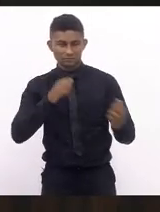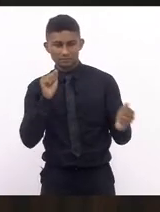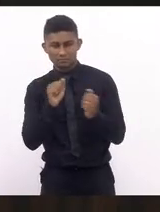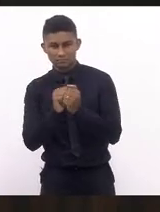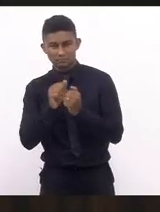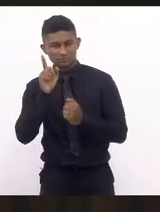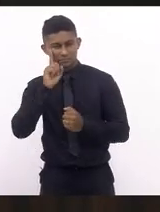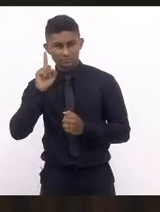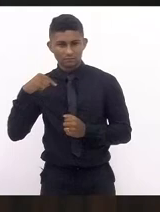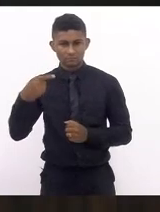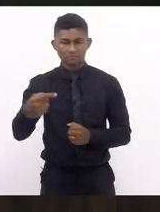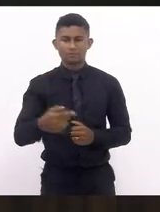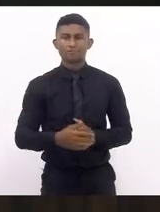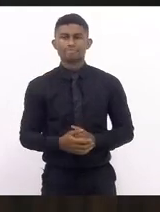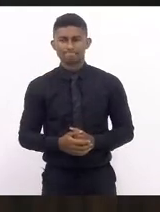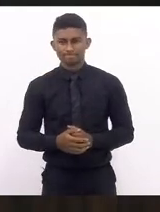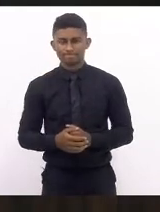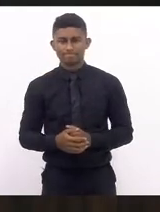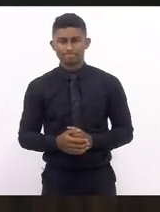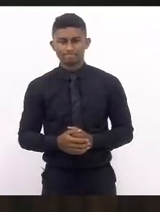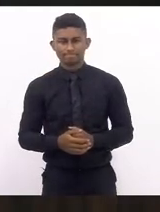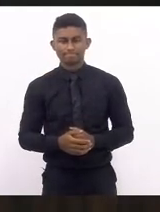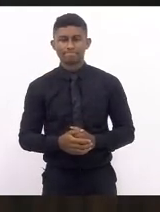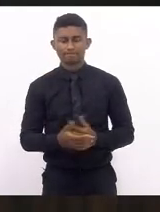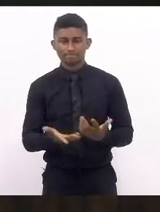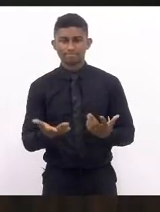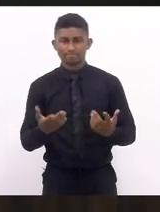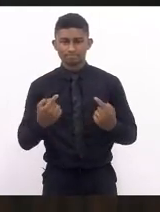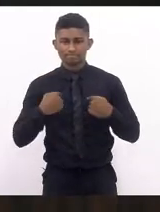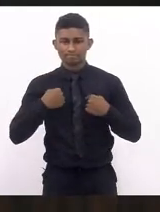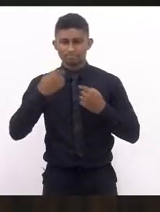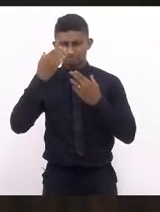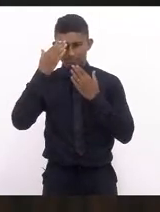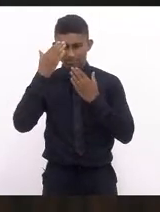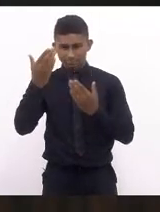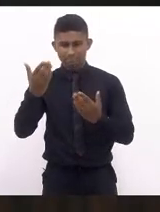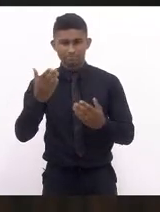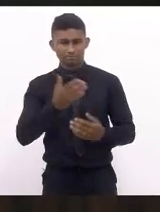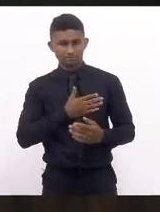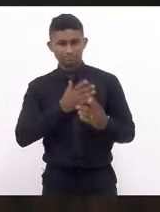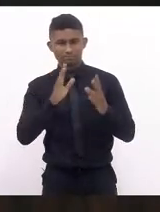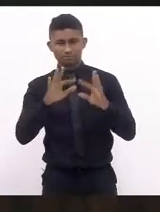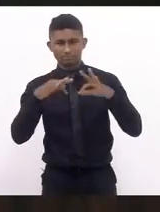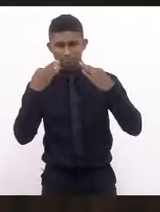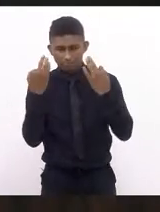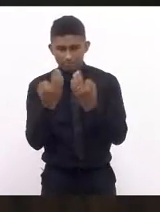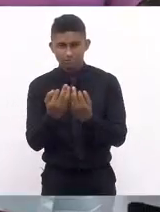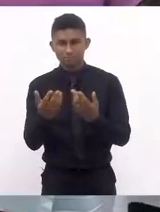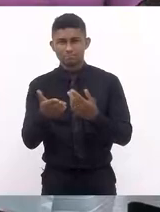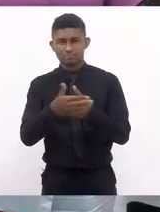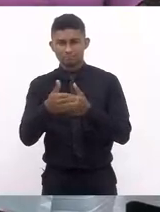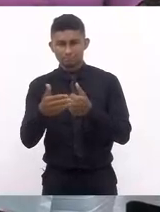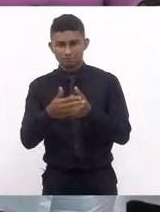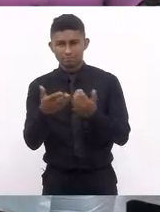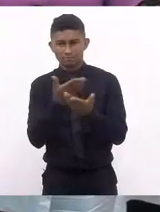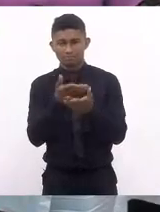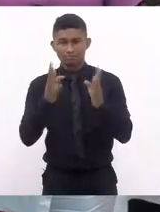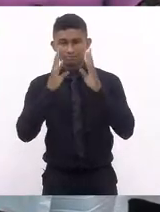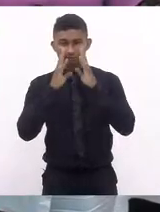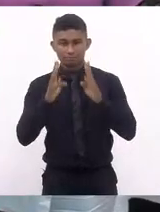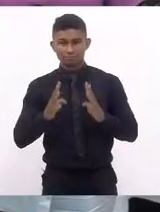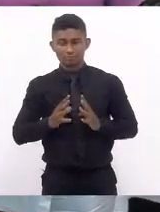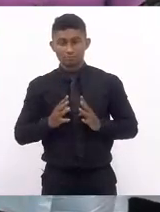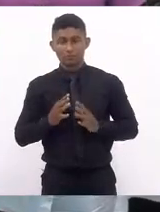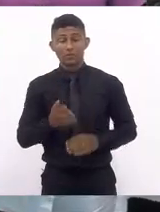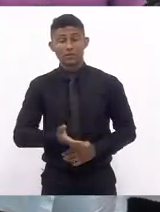a dia então eu quero aqui agradecer em nome da minha família o carinho e atenção de vocês desejar um